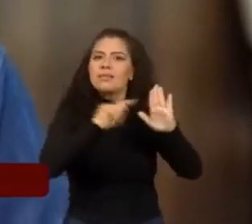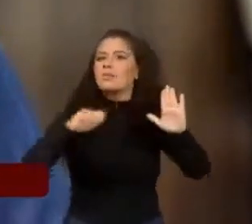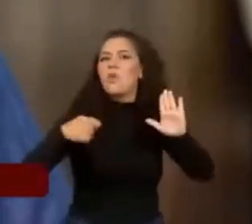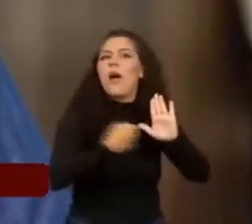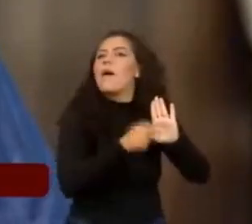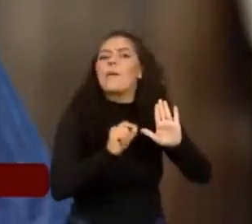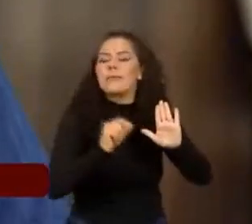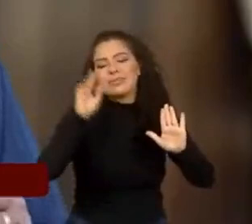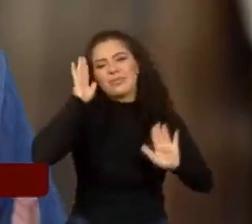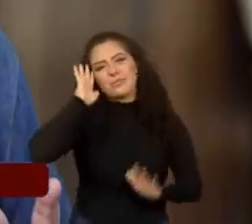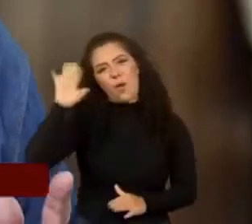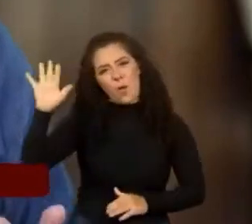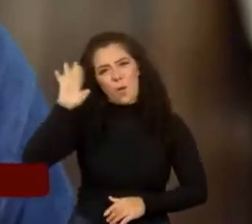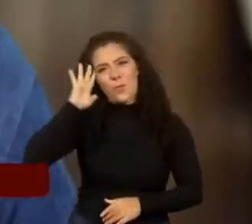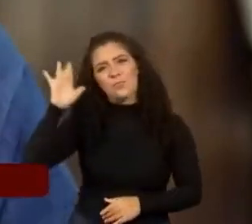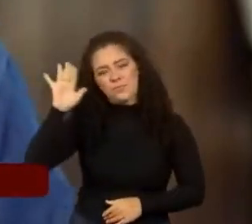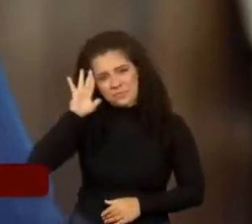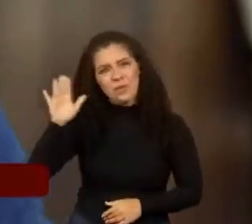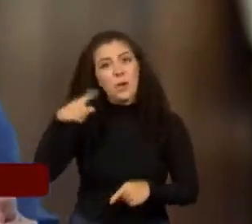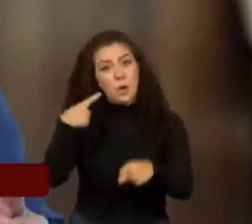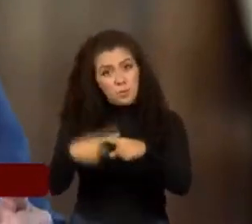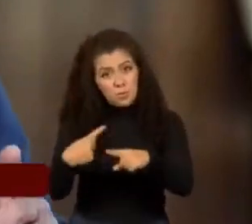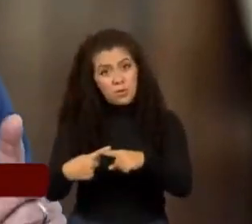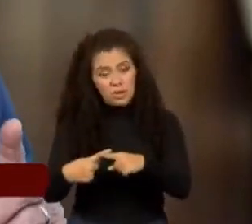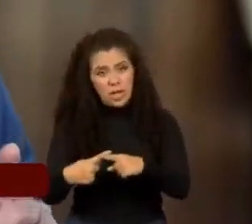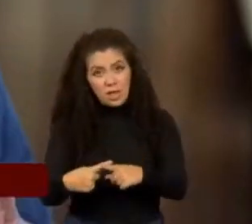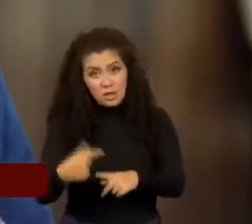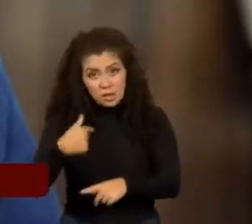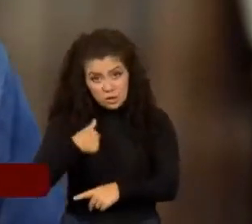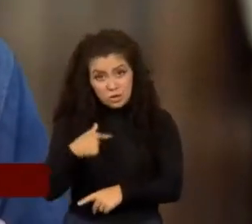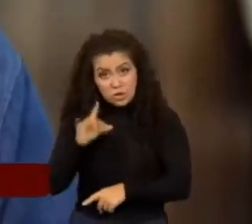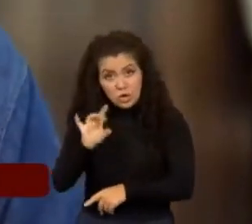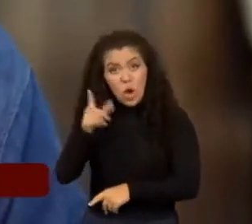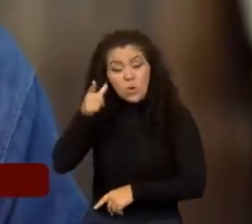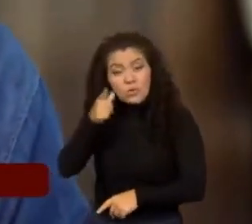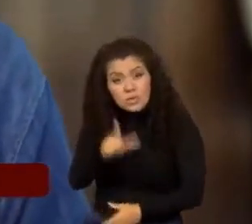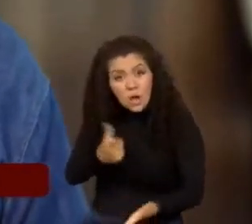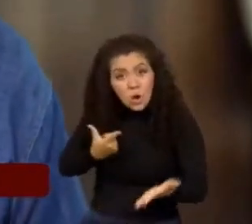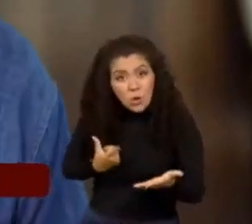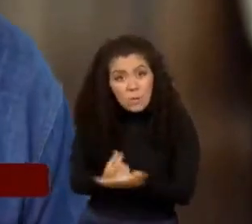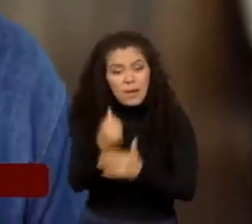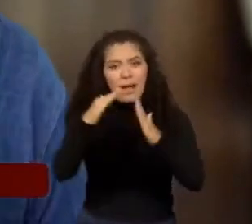é um sonho, porque eu só fui poder comprar a minha casa própria em